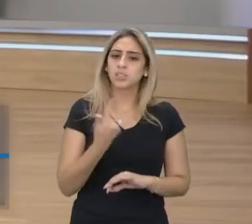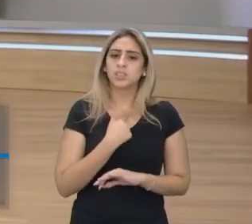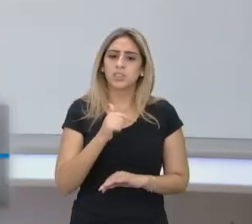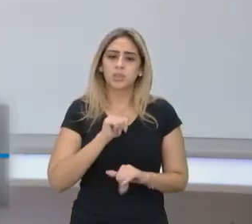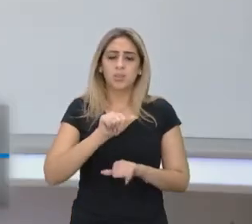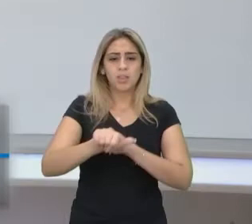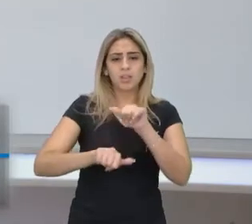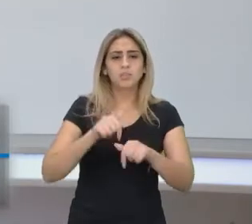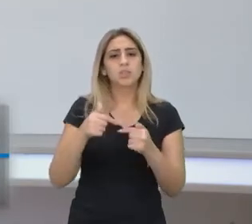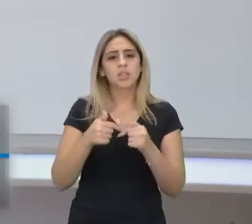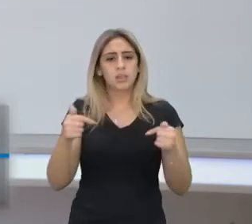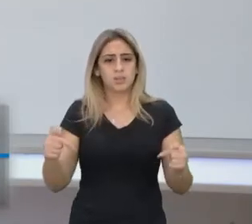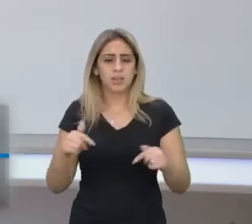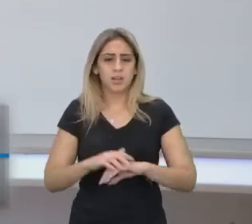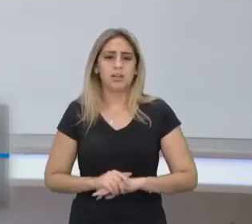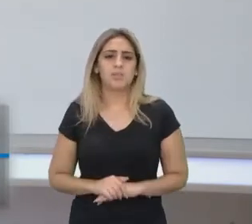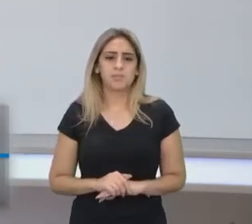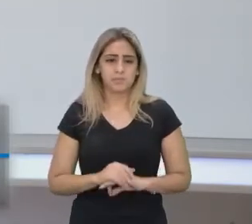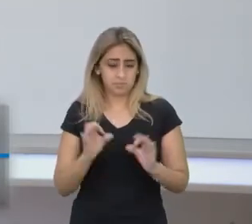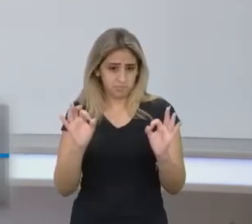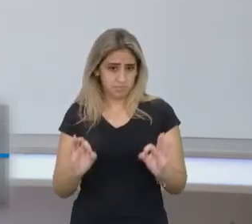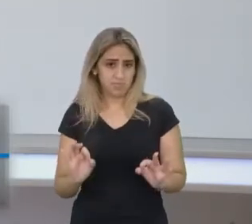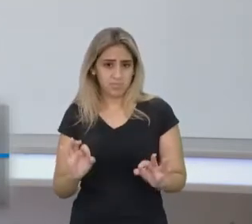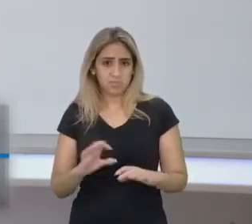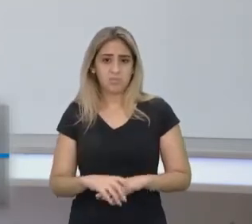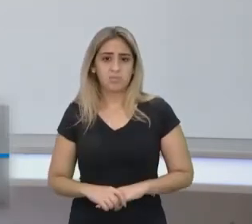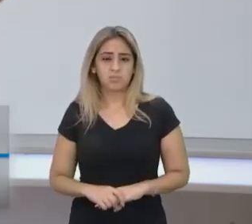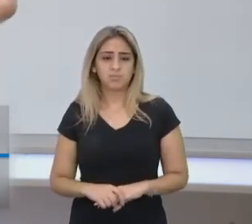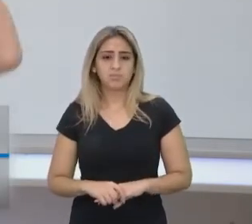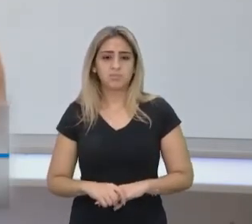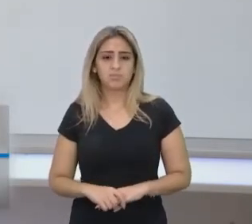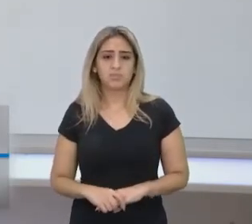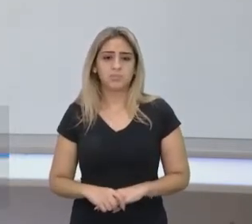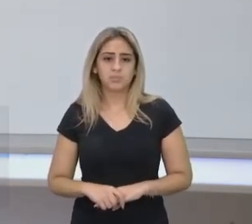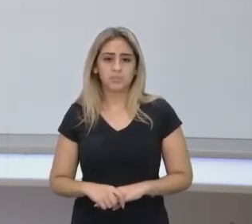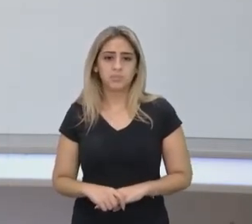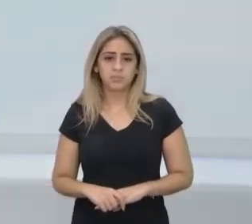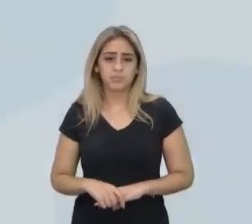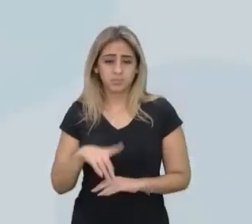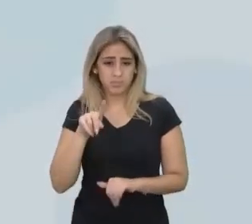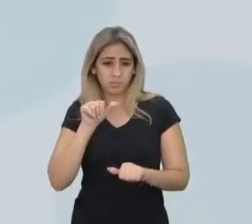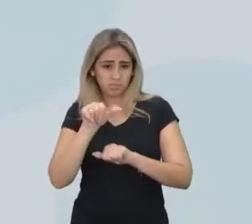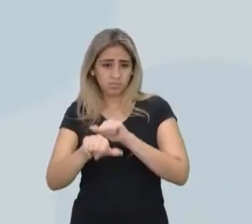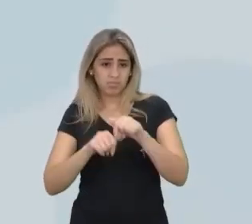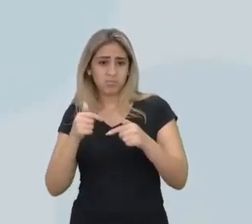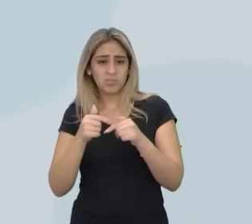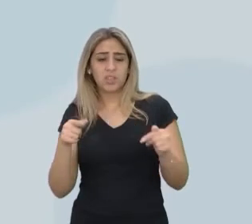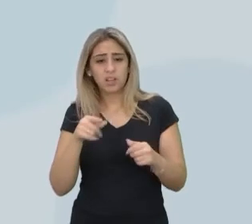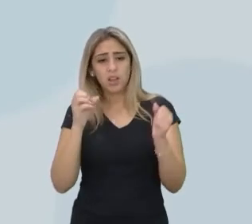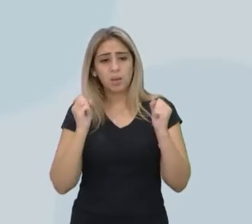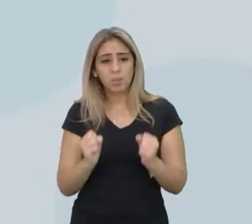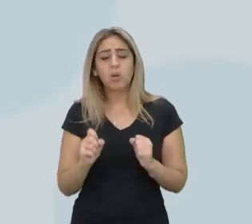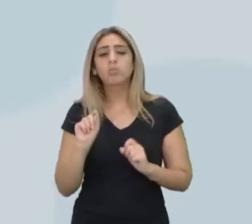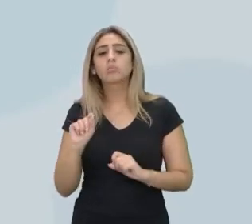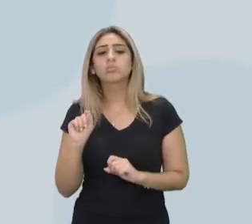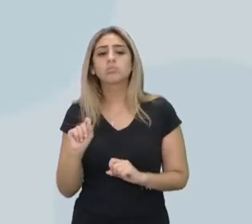uma transformação química, certo? Essa transformação química, ela pode